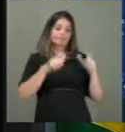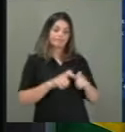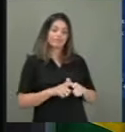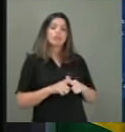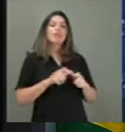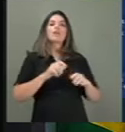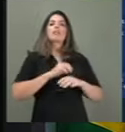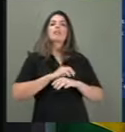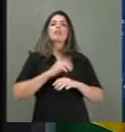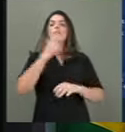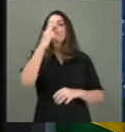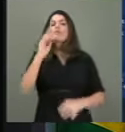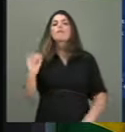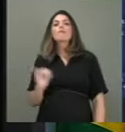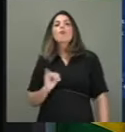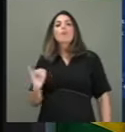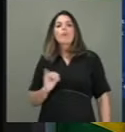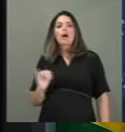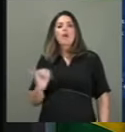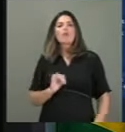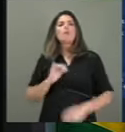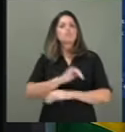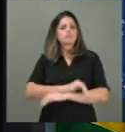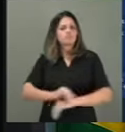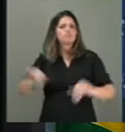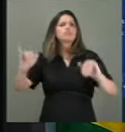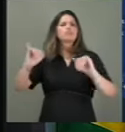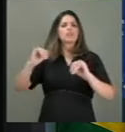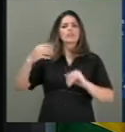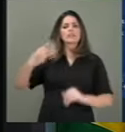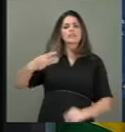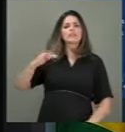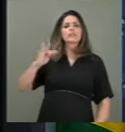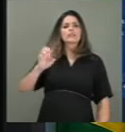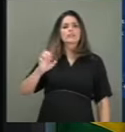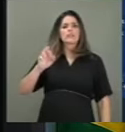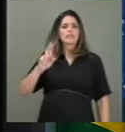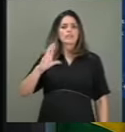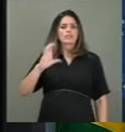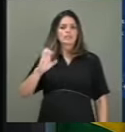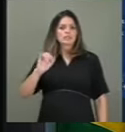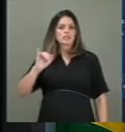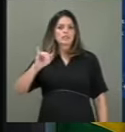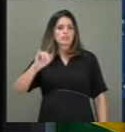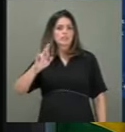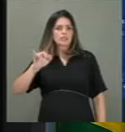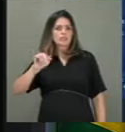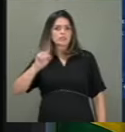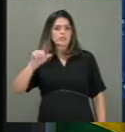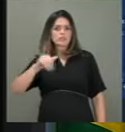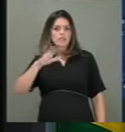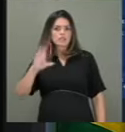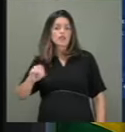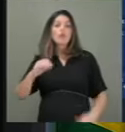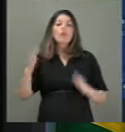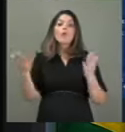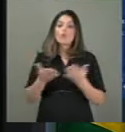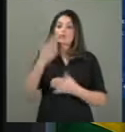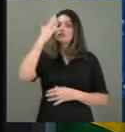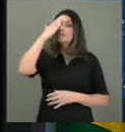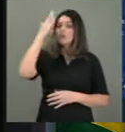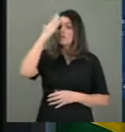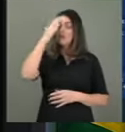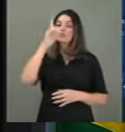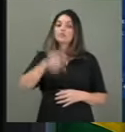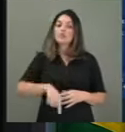aumento da informalidade incentivou a terceirização em todos os setores Hoje sabemos que a terceirização da atividade